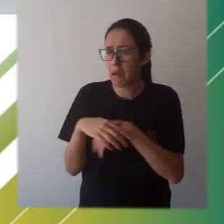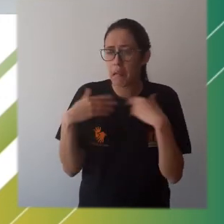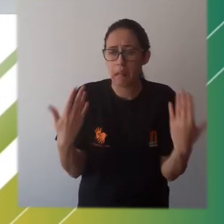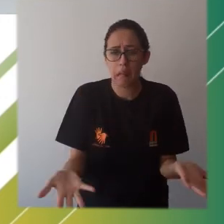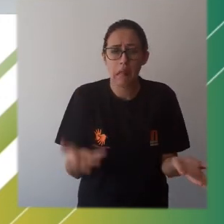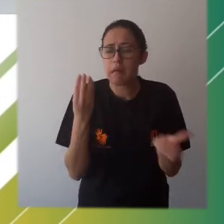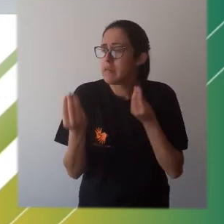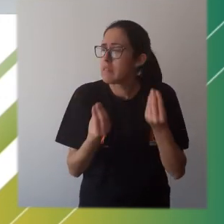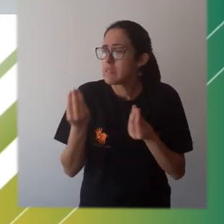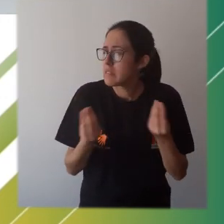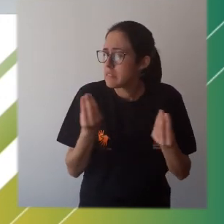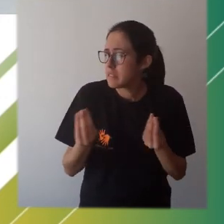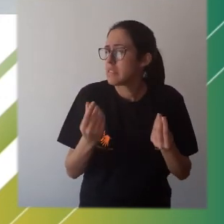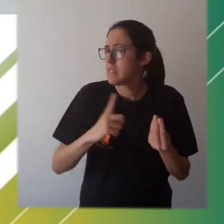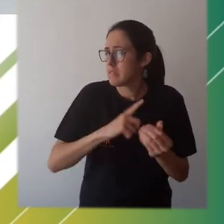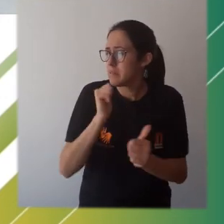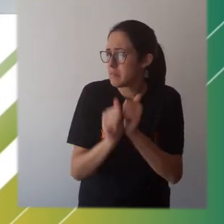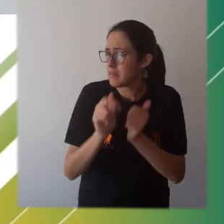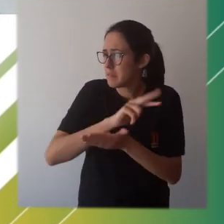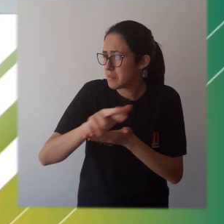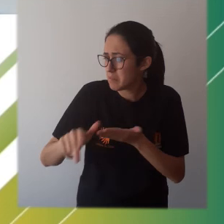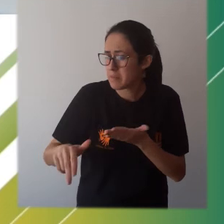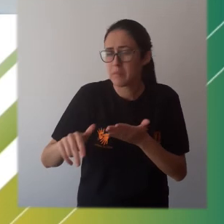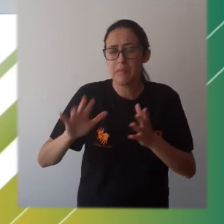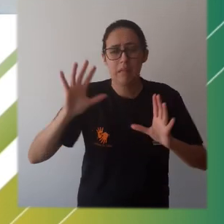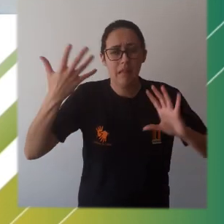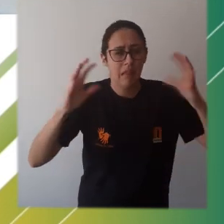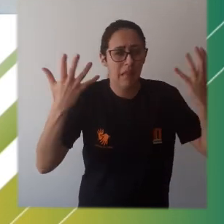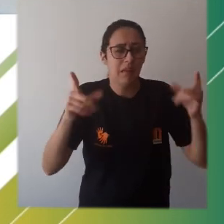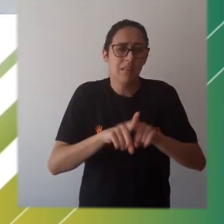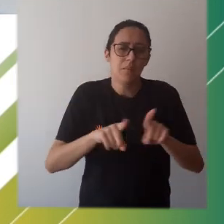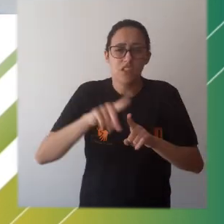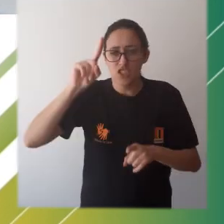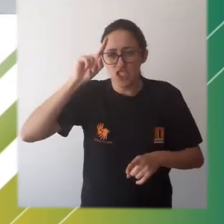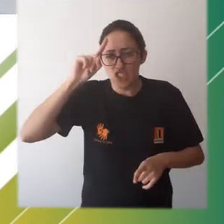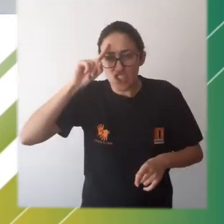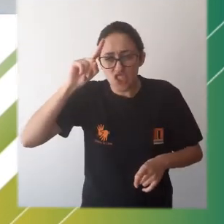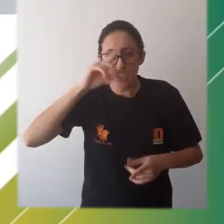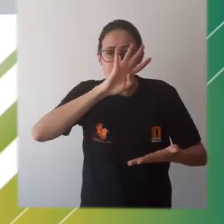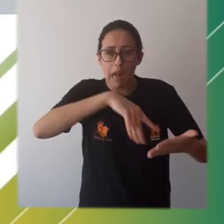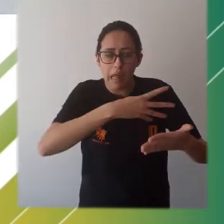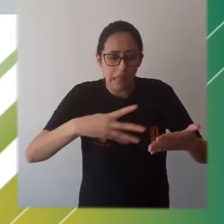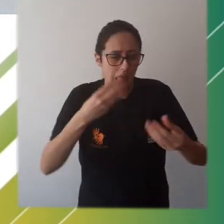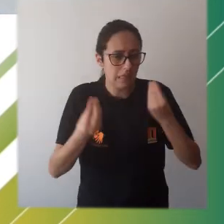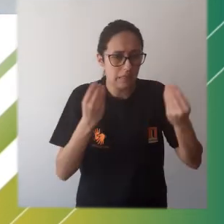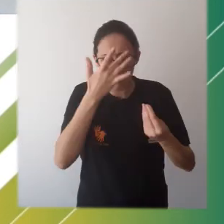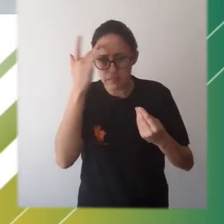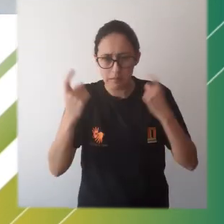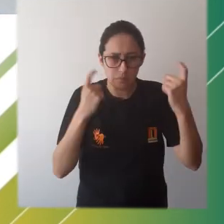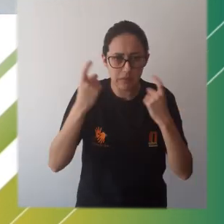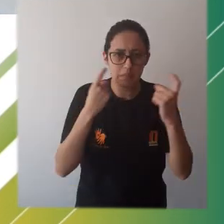tudo para JAPS, como é que fica a situação que é no esporte paralímpico, esse calendário que vocês têm que é tão ativo, jogos da juventude,